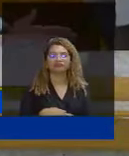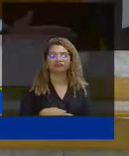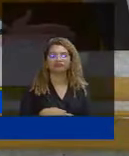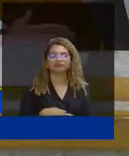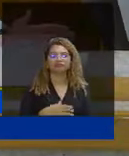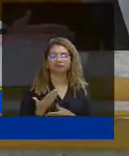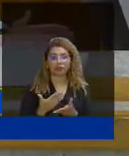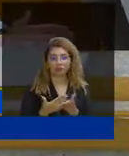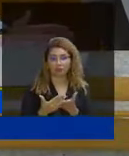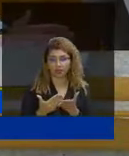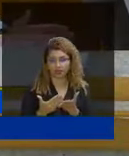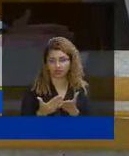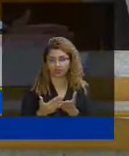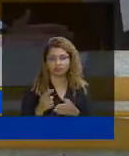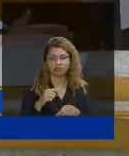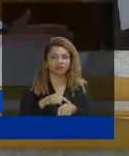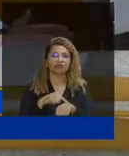horas. A parte.